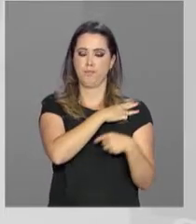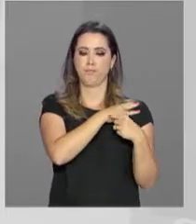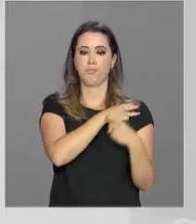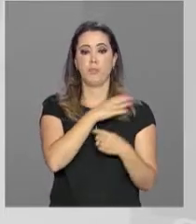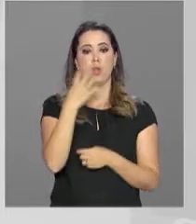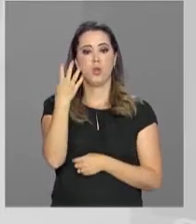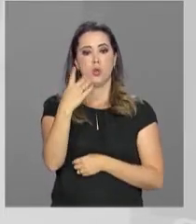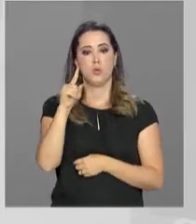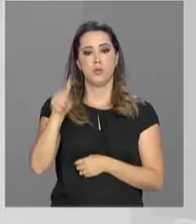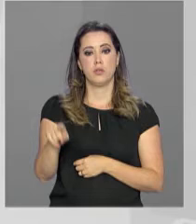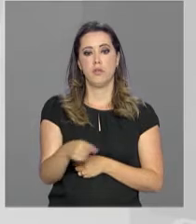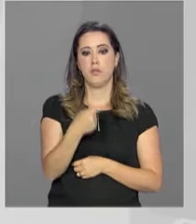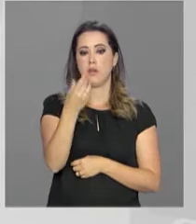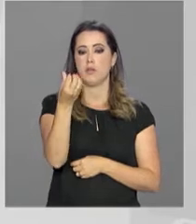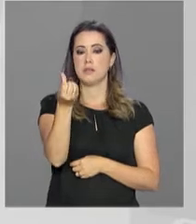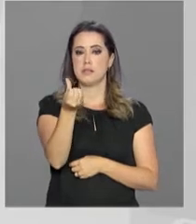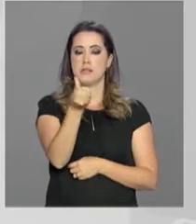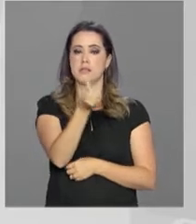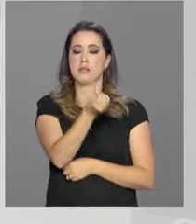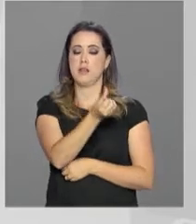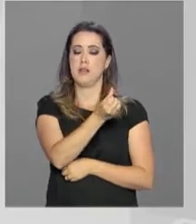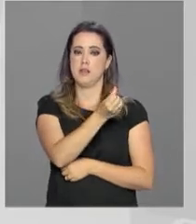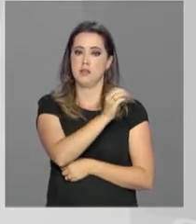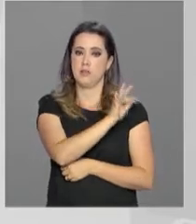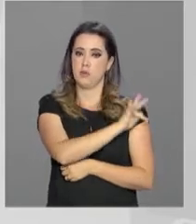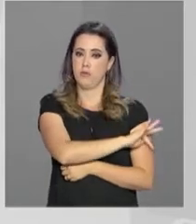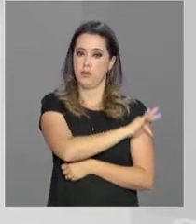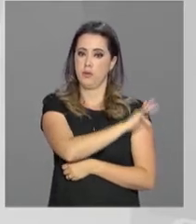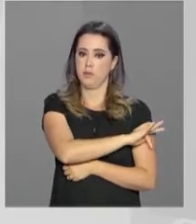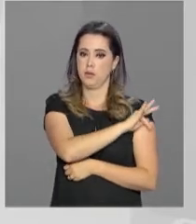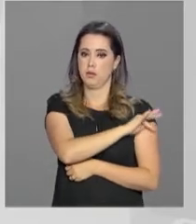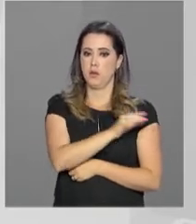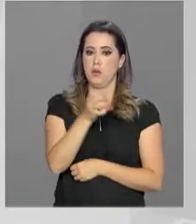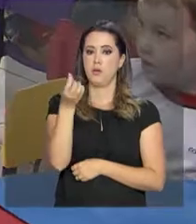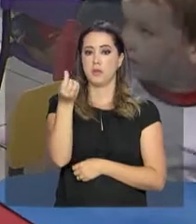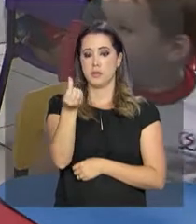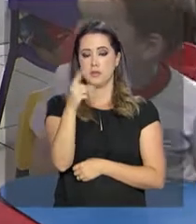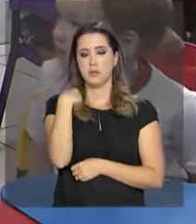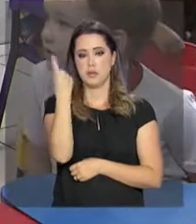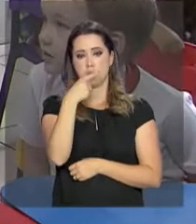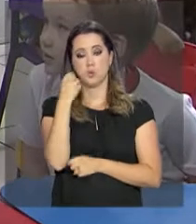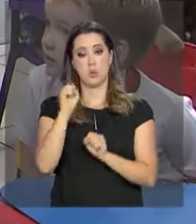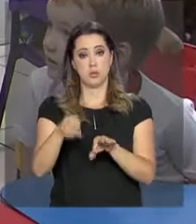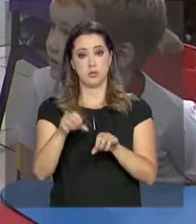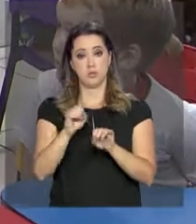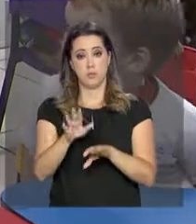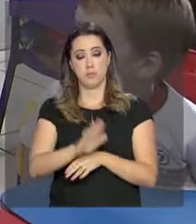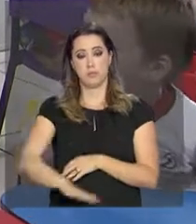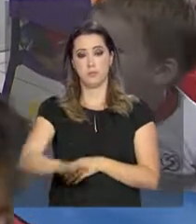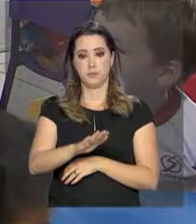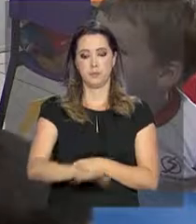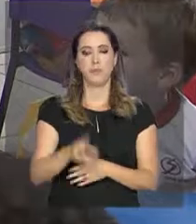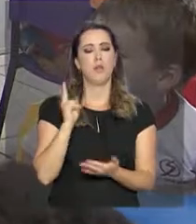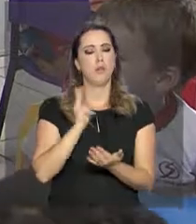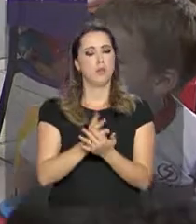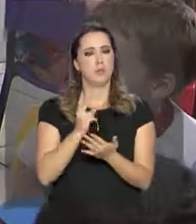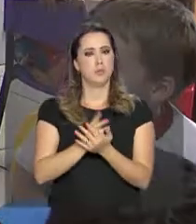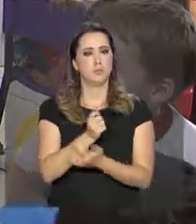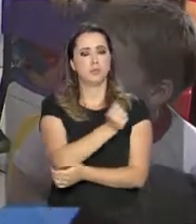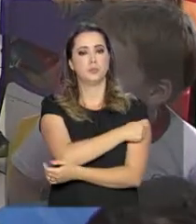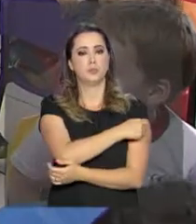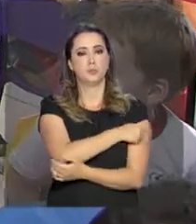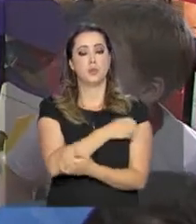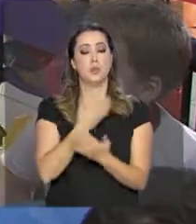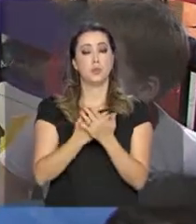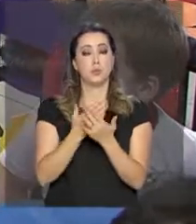4,6 horas no ensino fundamental e de seis horas na educação infantil apesar dos alunos da rede particular ficarem